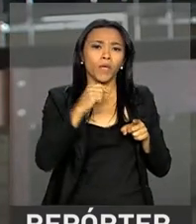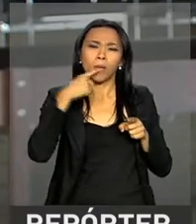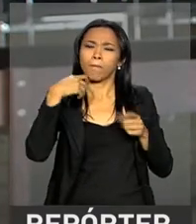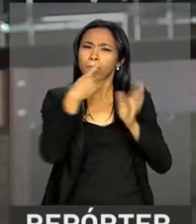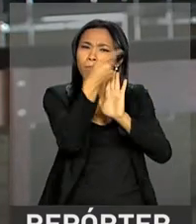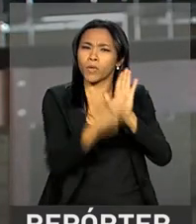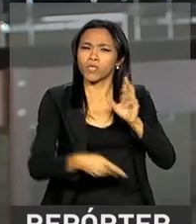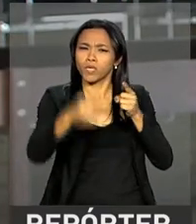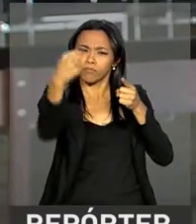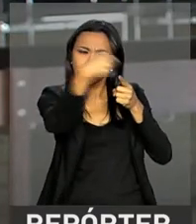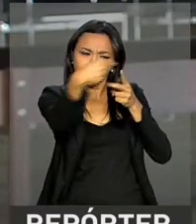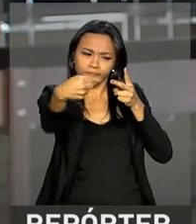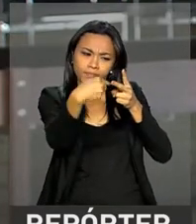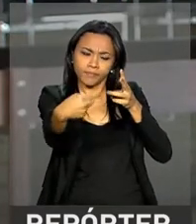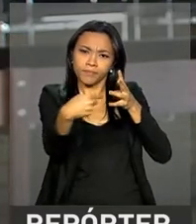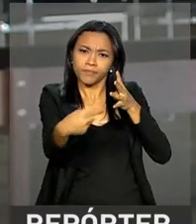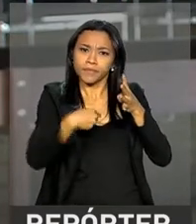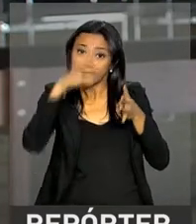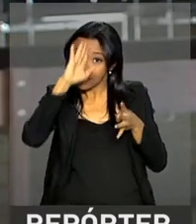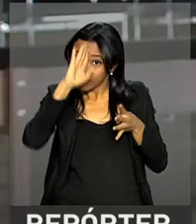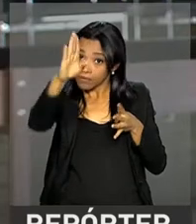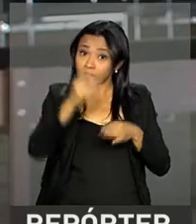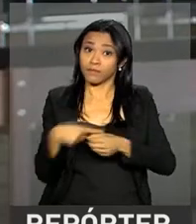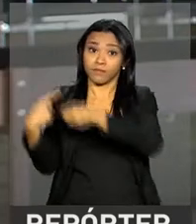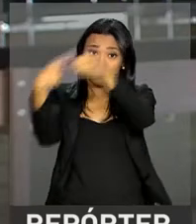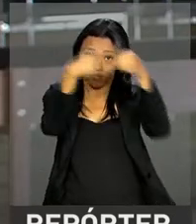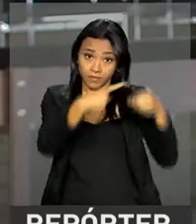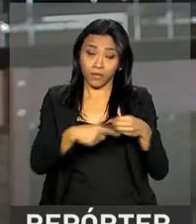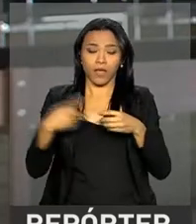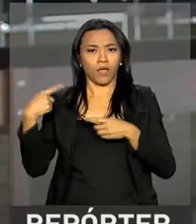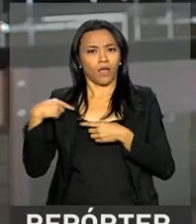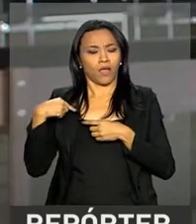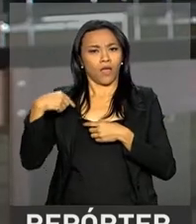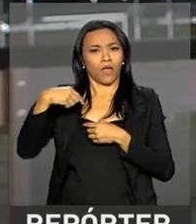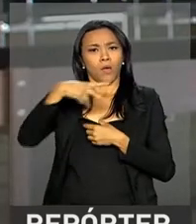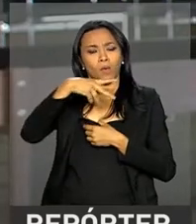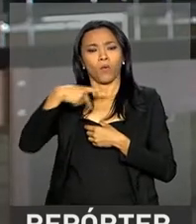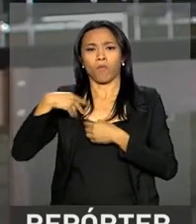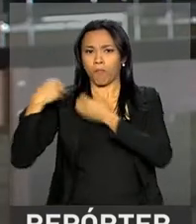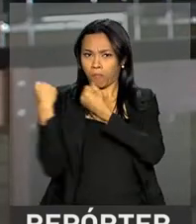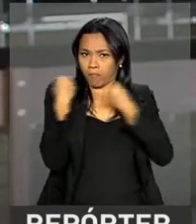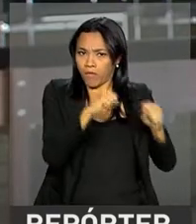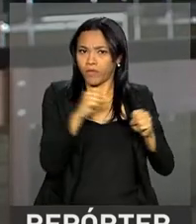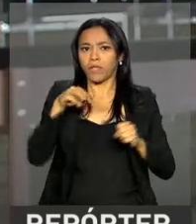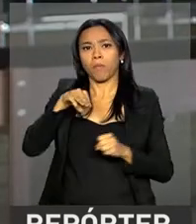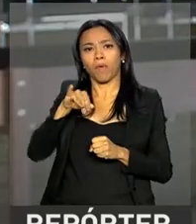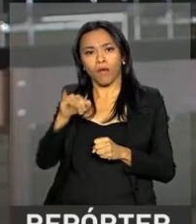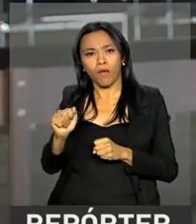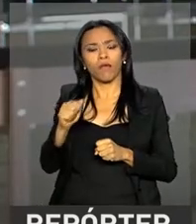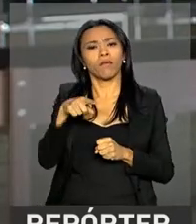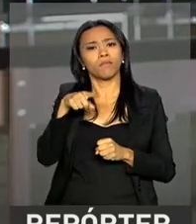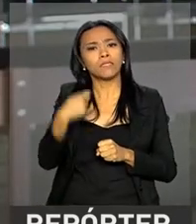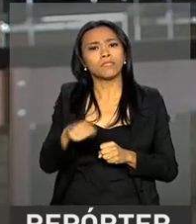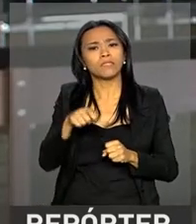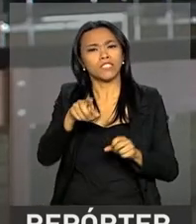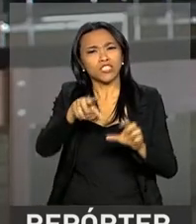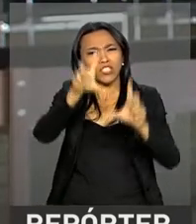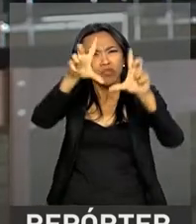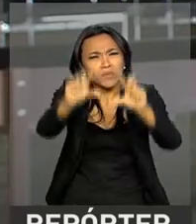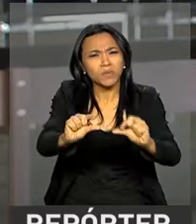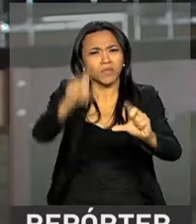prioridades das prefeituras rodrigo maia defendeu um debate mais amplo para diminuir a dependência financeira